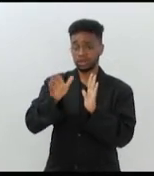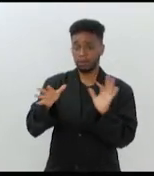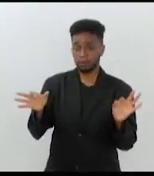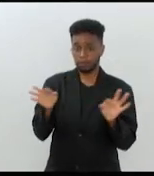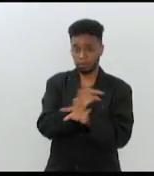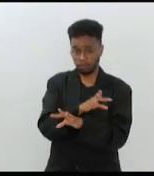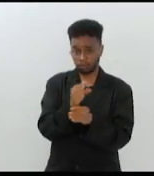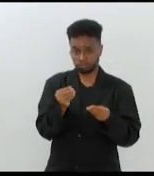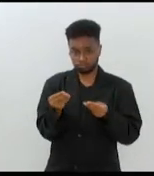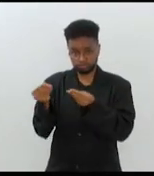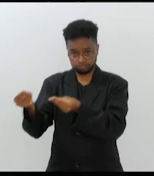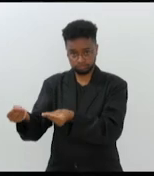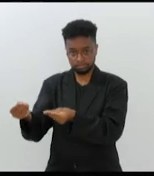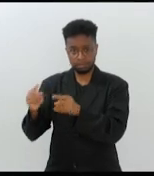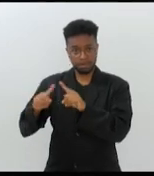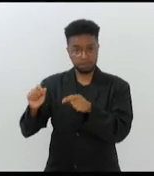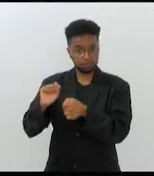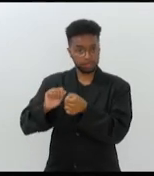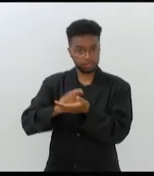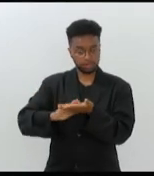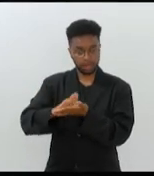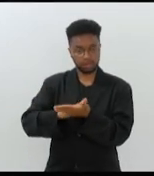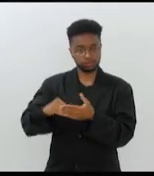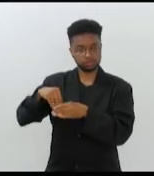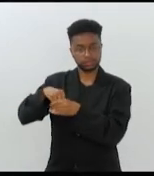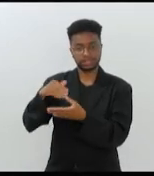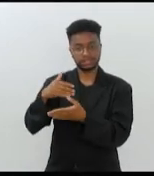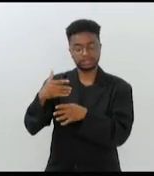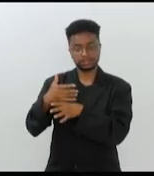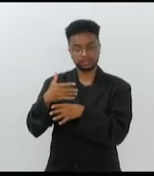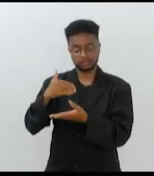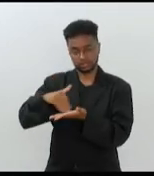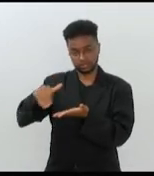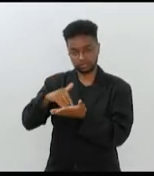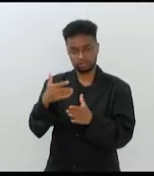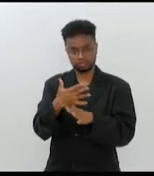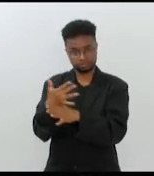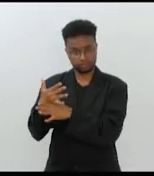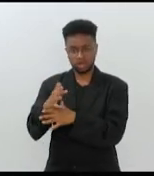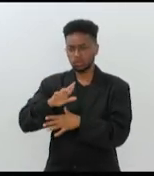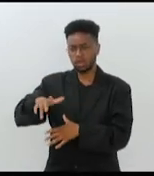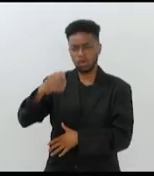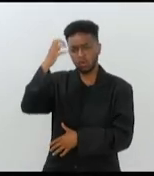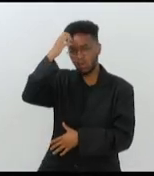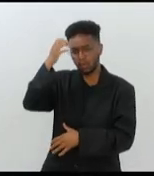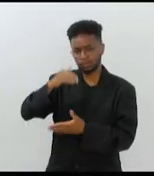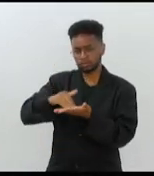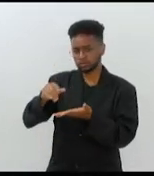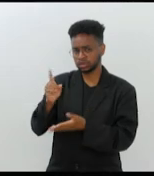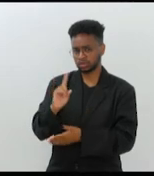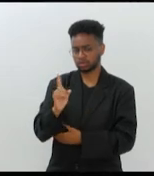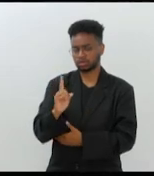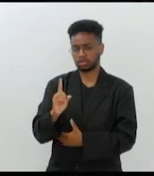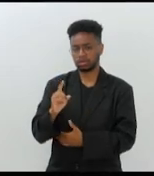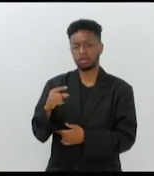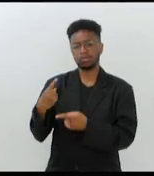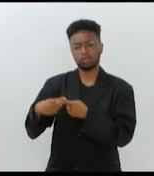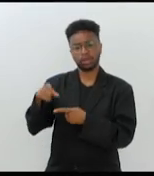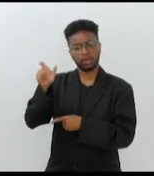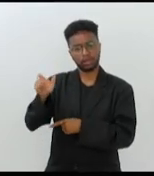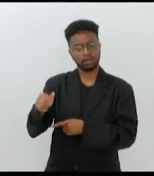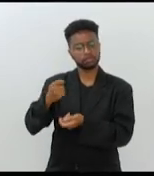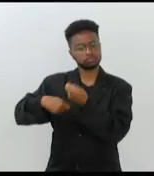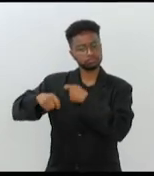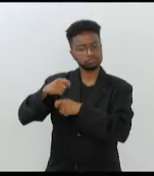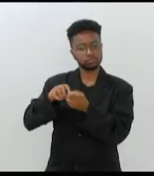prontos, paralisados na Secretaria de Cidades, não por culpa do secretário que administra